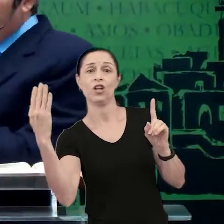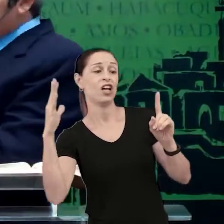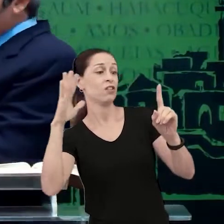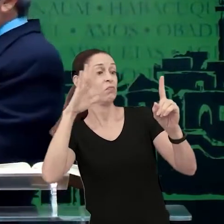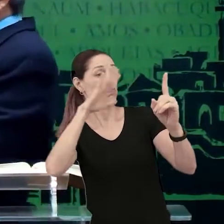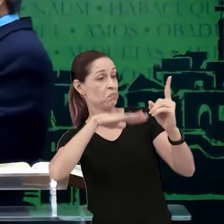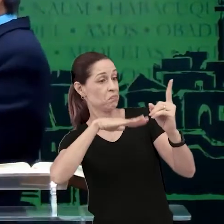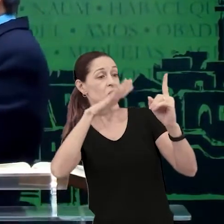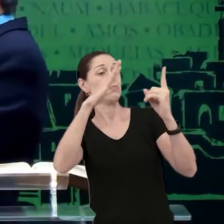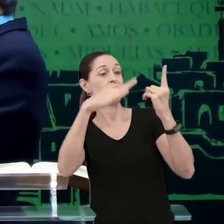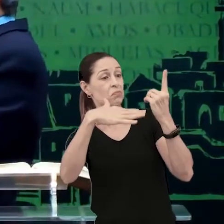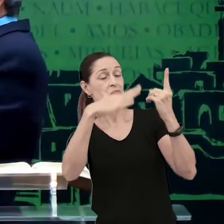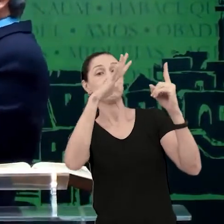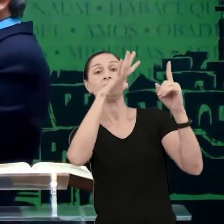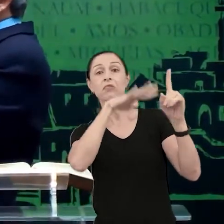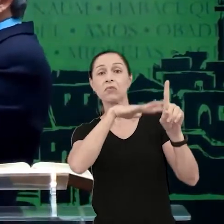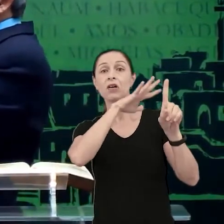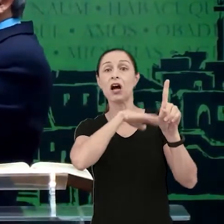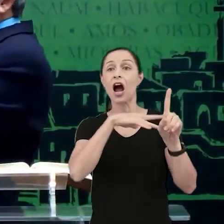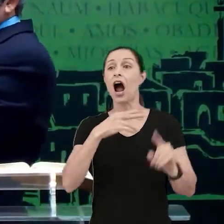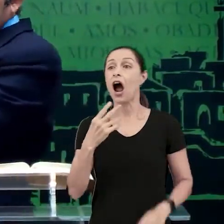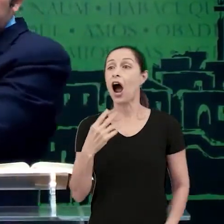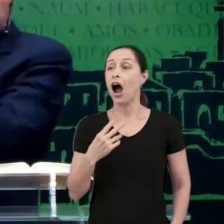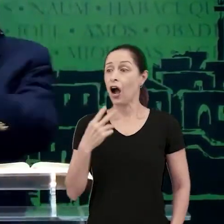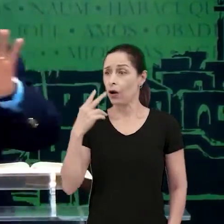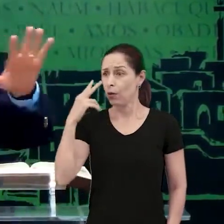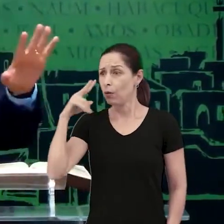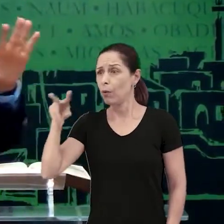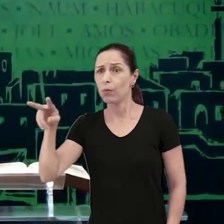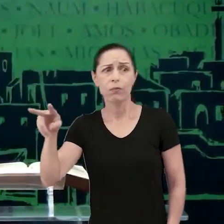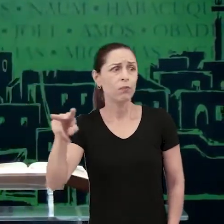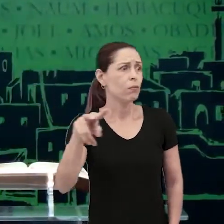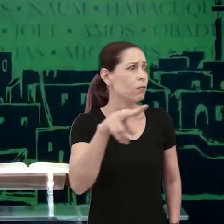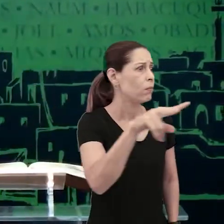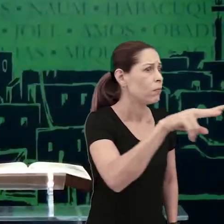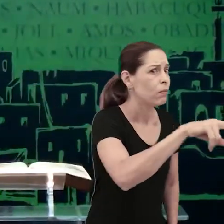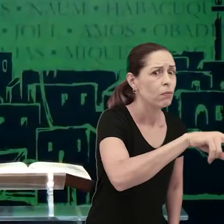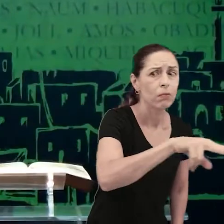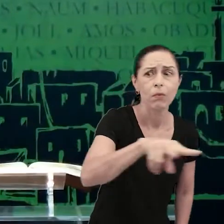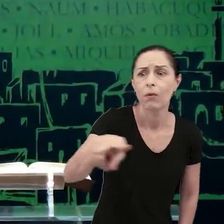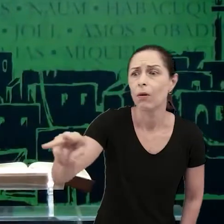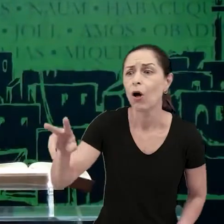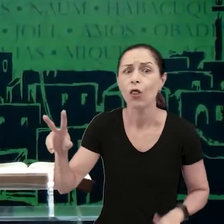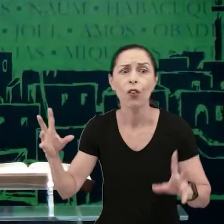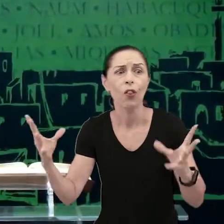Para onde Miqueias olha, as nações estão carregadas de muitos deuses.